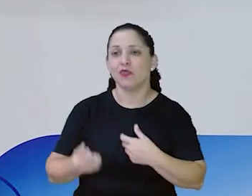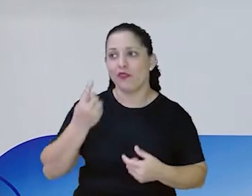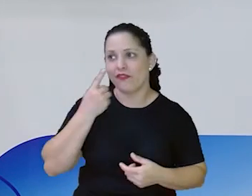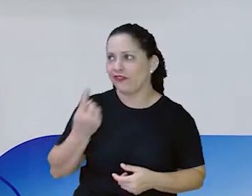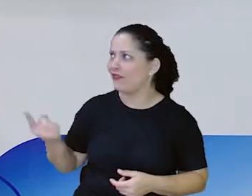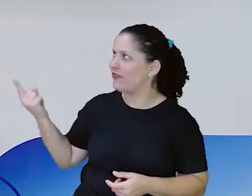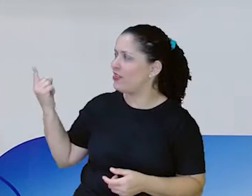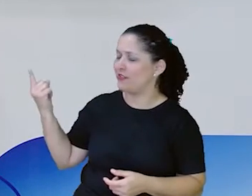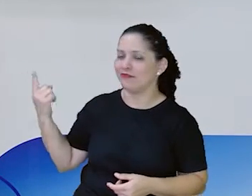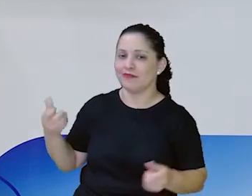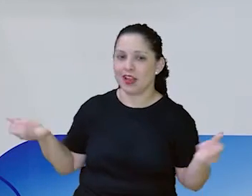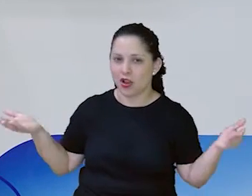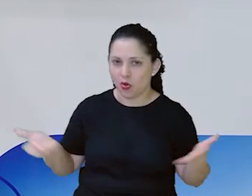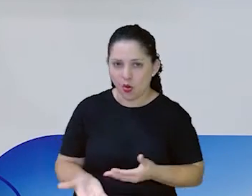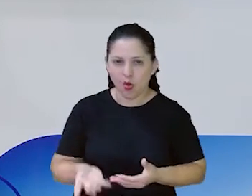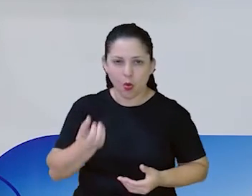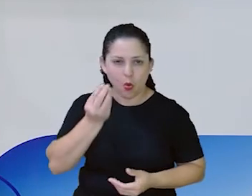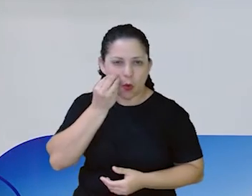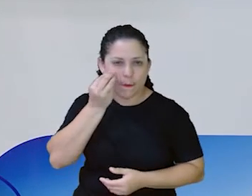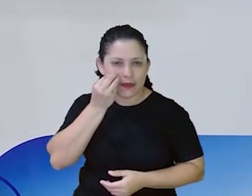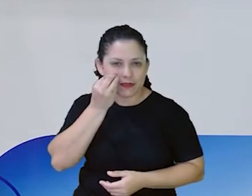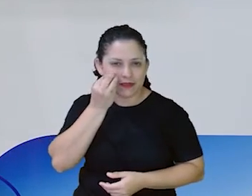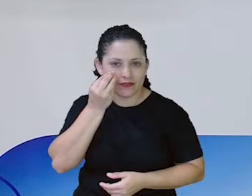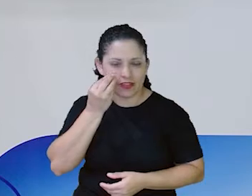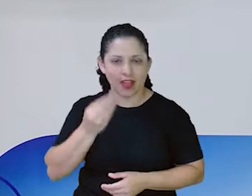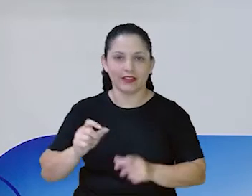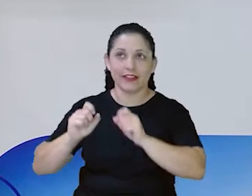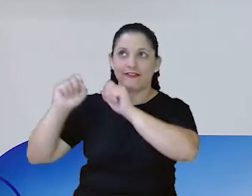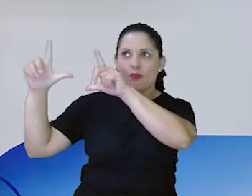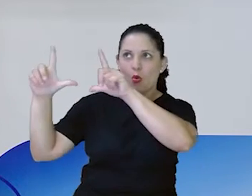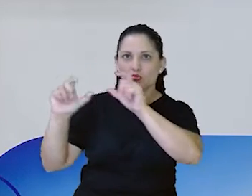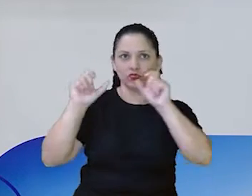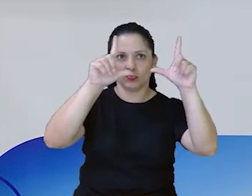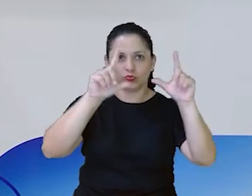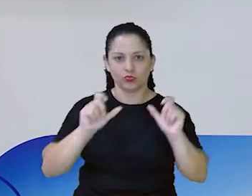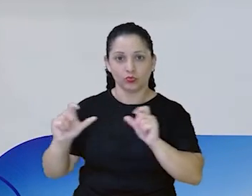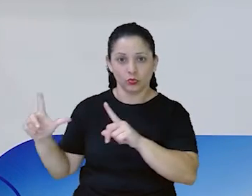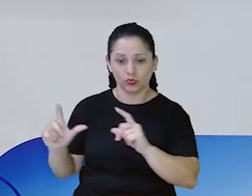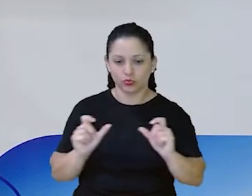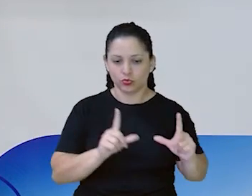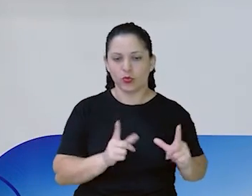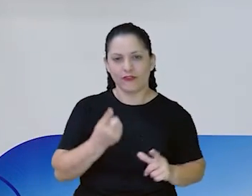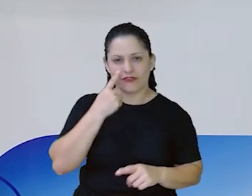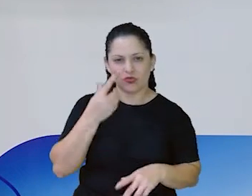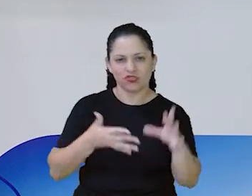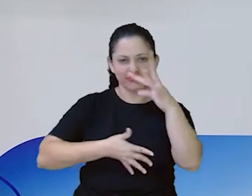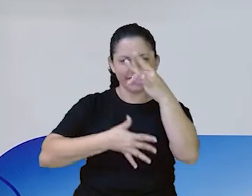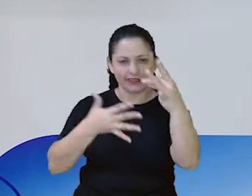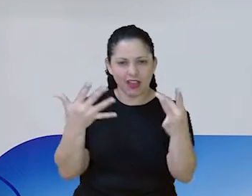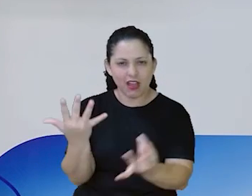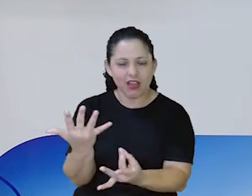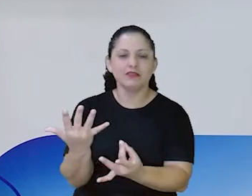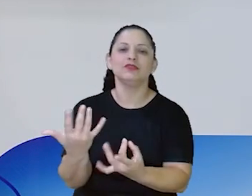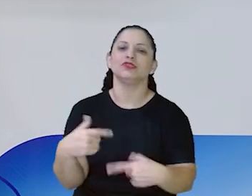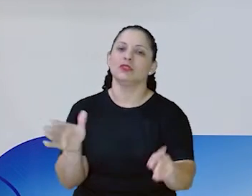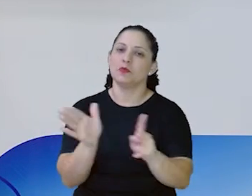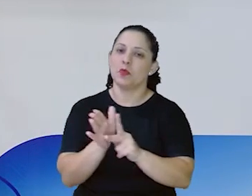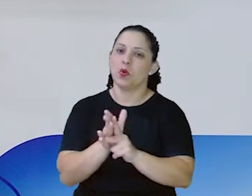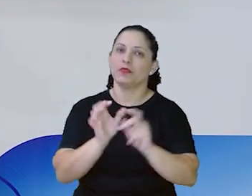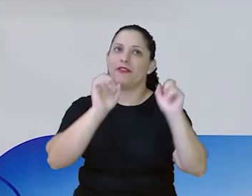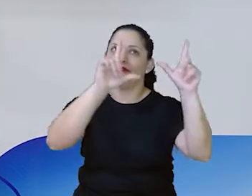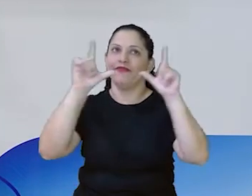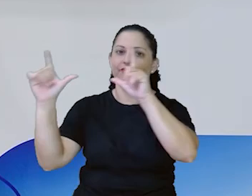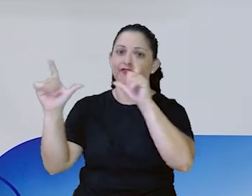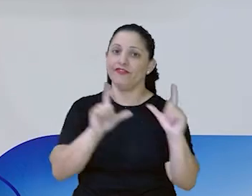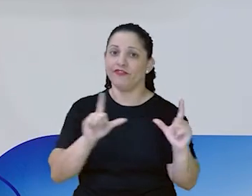seguir? Nós vamos observar algumas imagens, nós vamos ver os detalhes que estão presentes nessas imagens